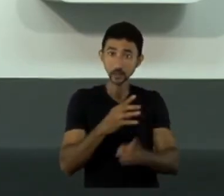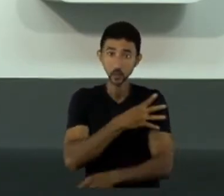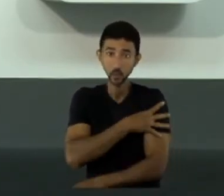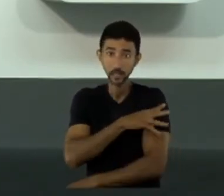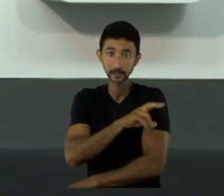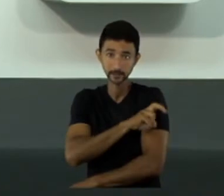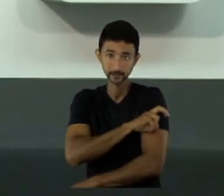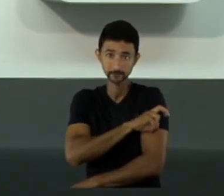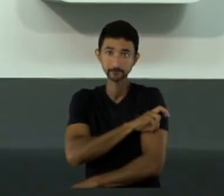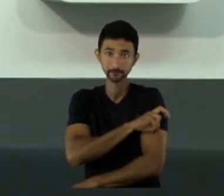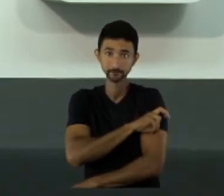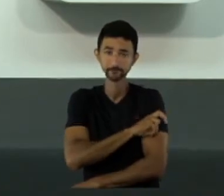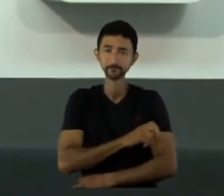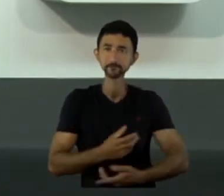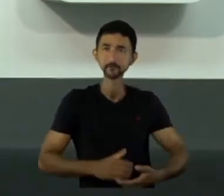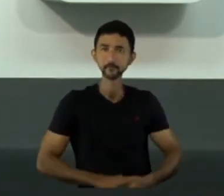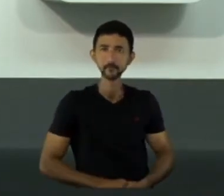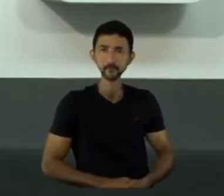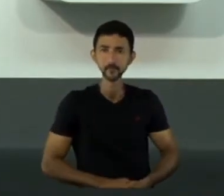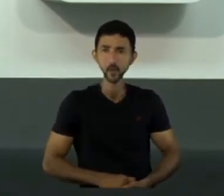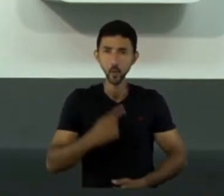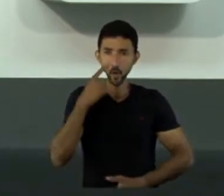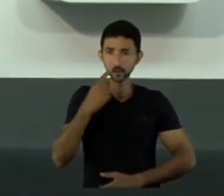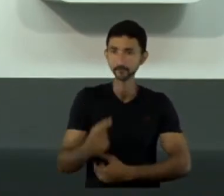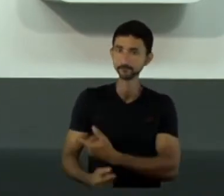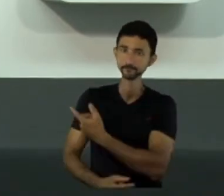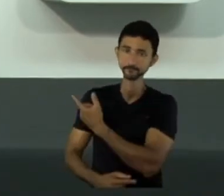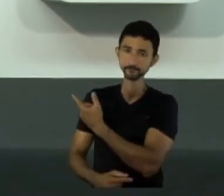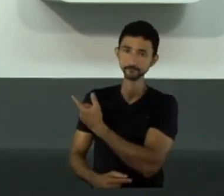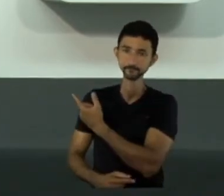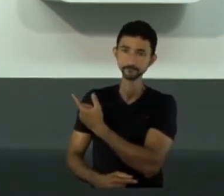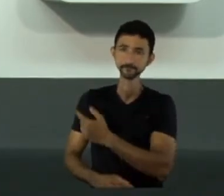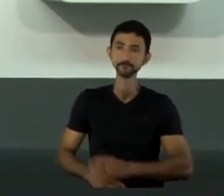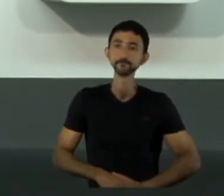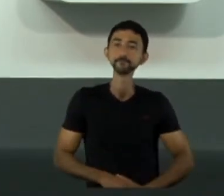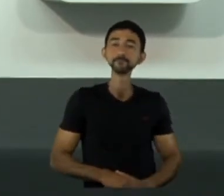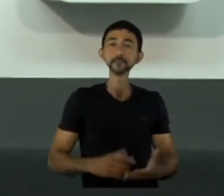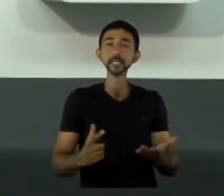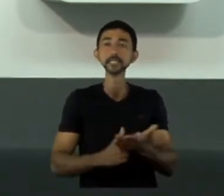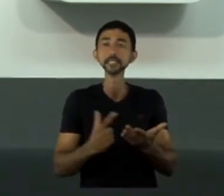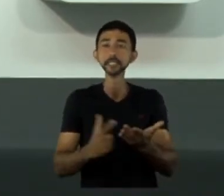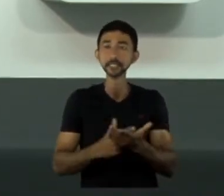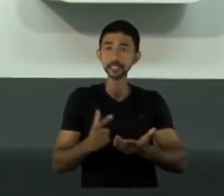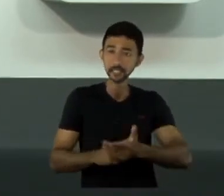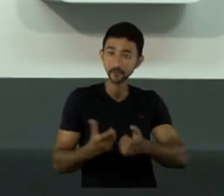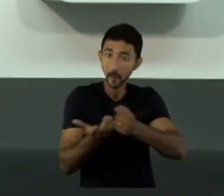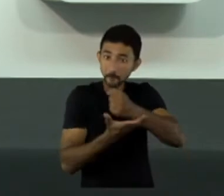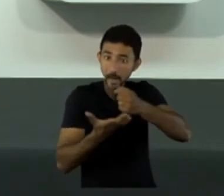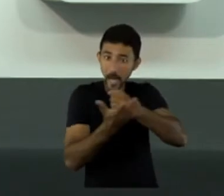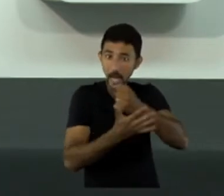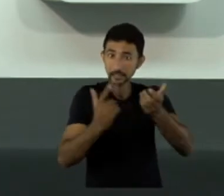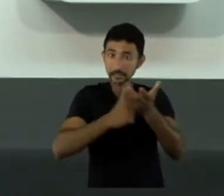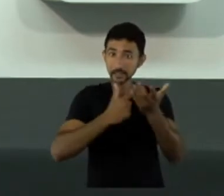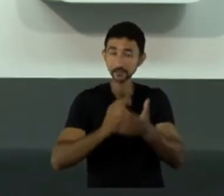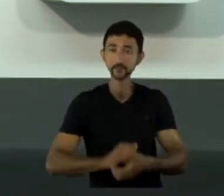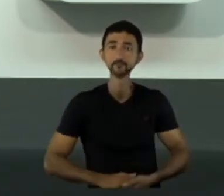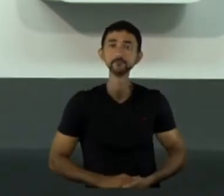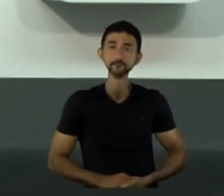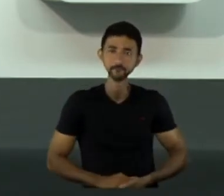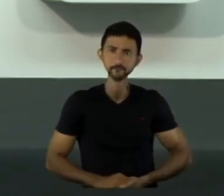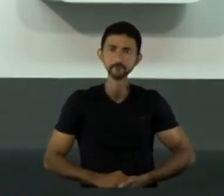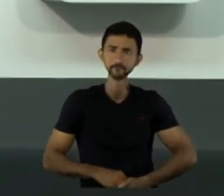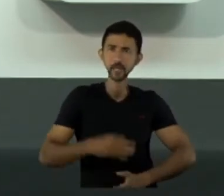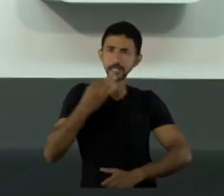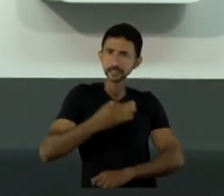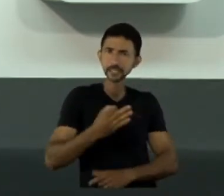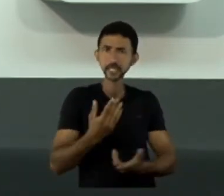5º ano. Nós trabalhamos este livro aqui, olha, que vocês estão vendo. Nós estamos tomando por base este livro, mas eu tenho certeza que